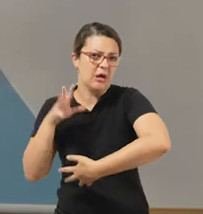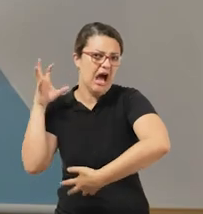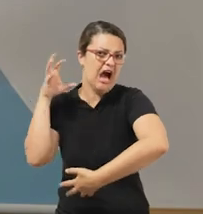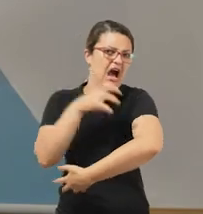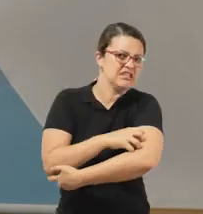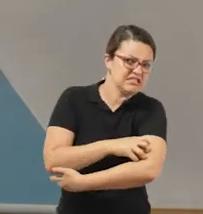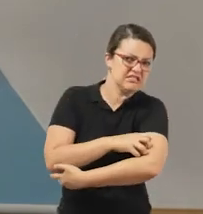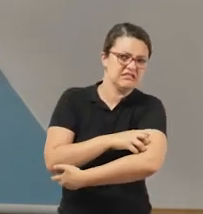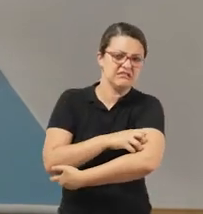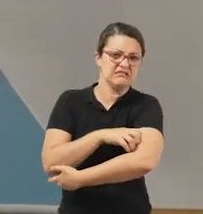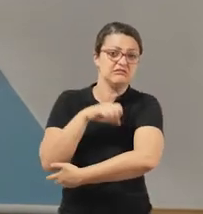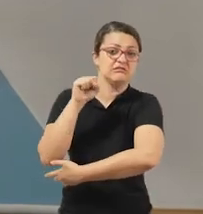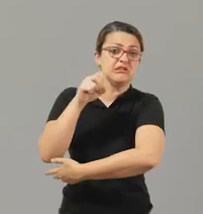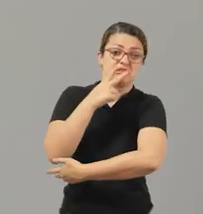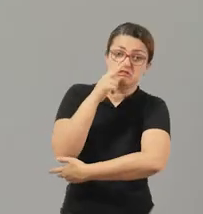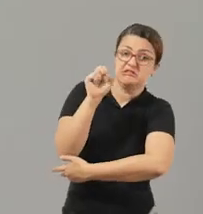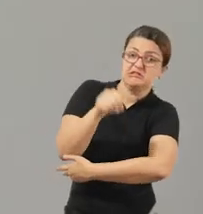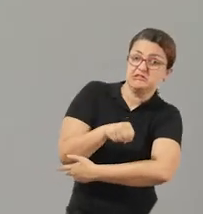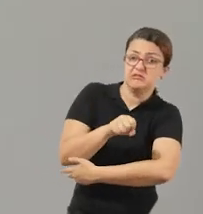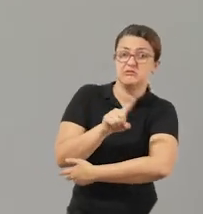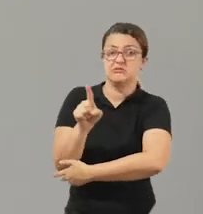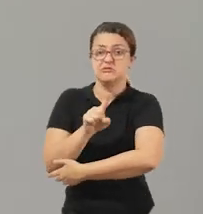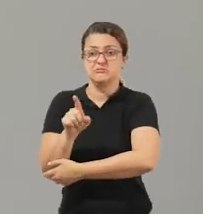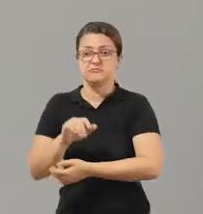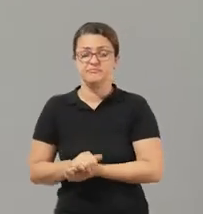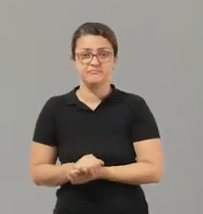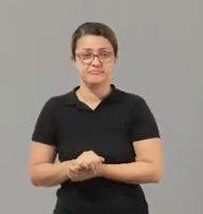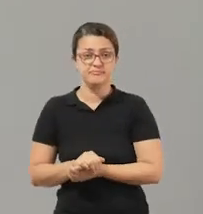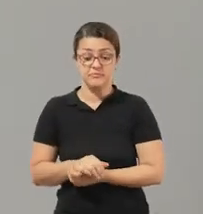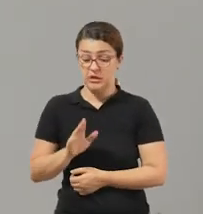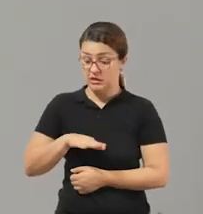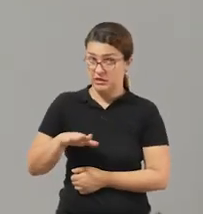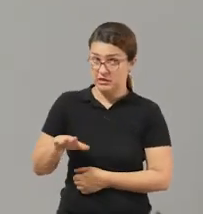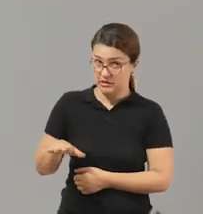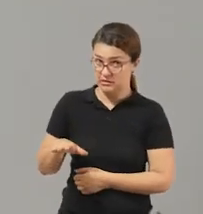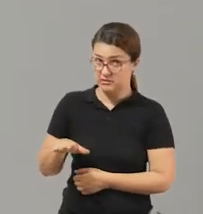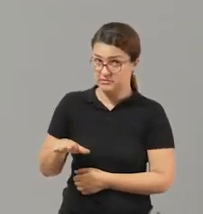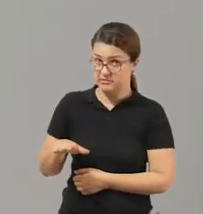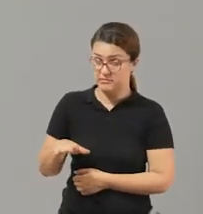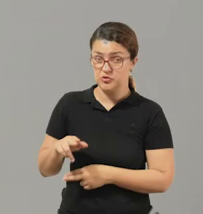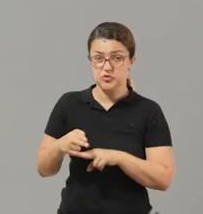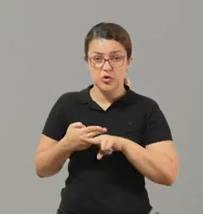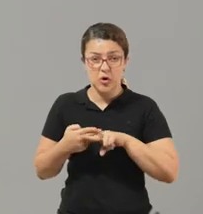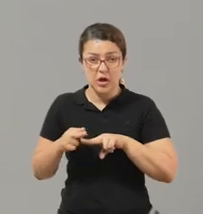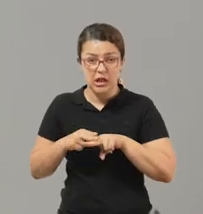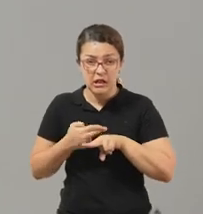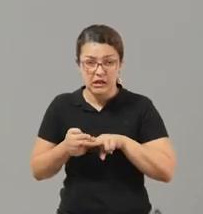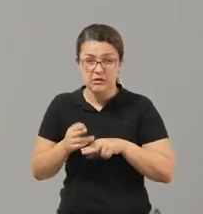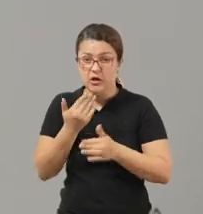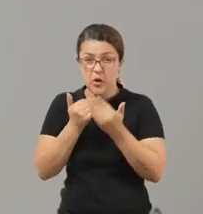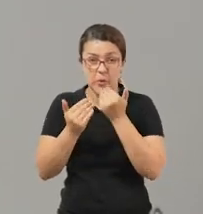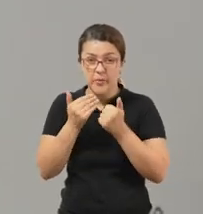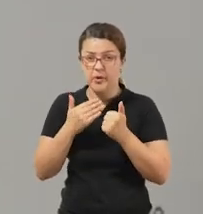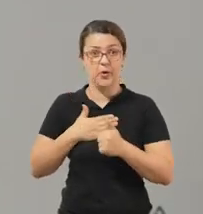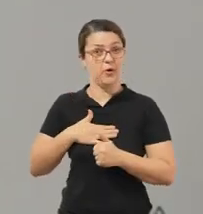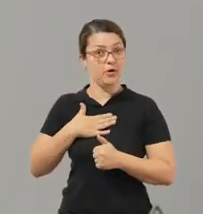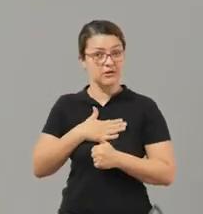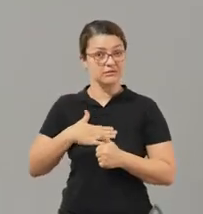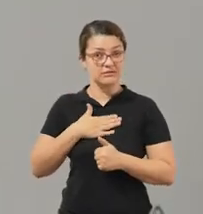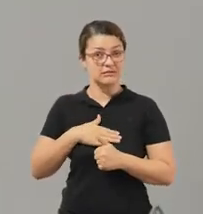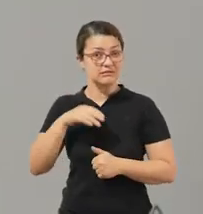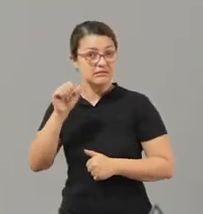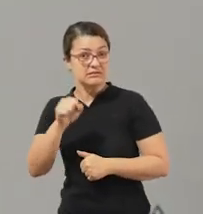né? As crianças gostam de comer chocolate? É provável ou improvável? E o